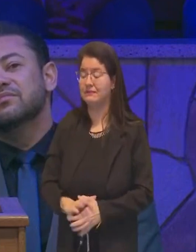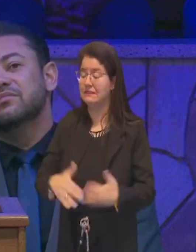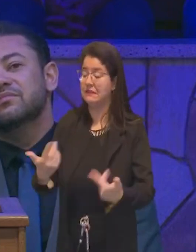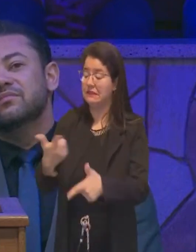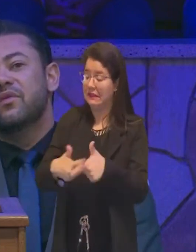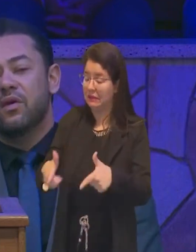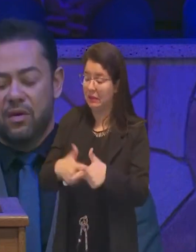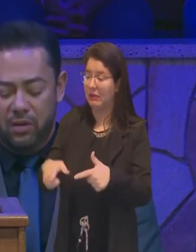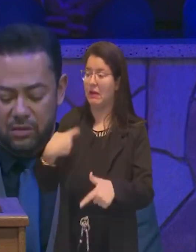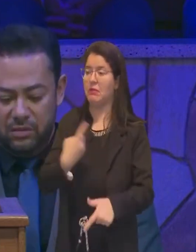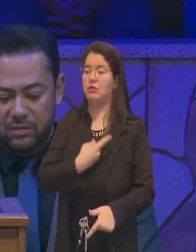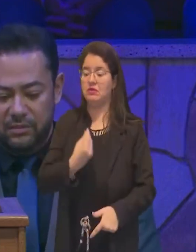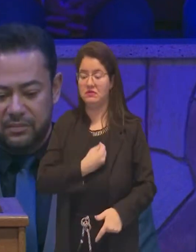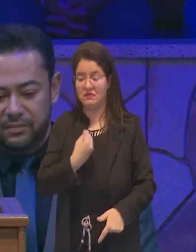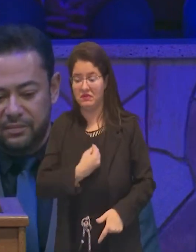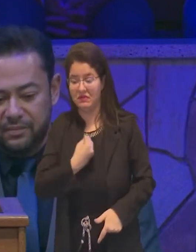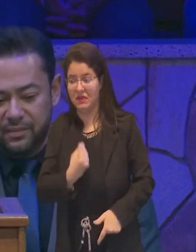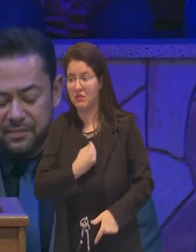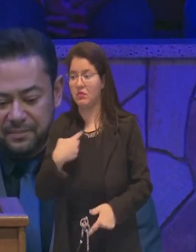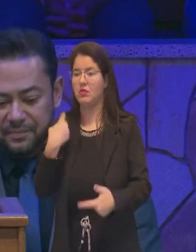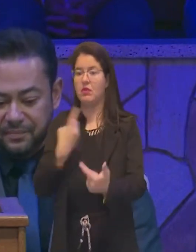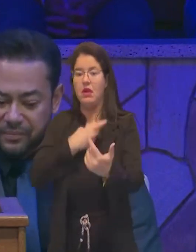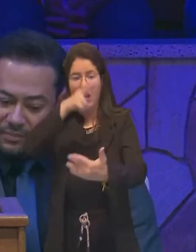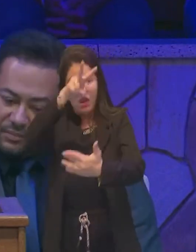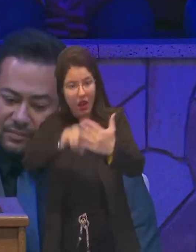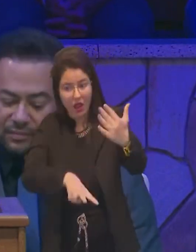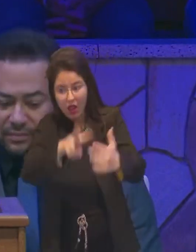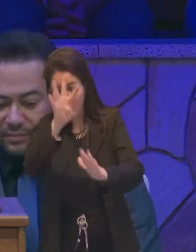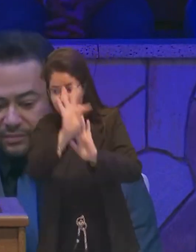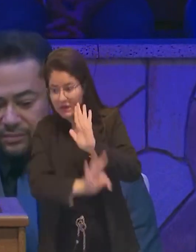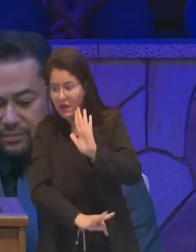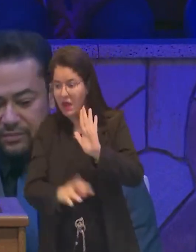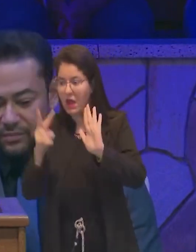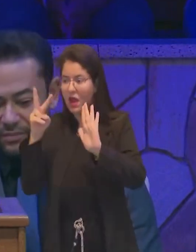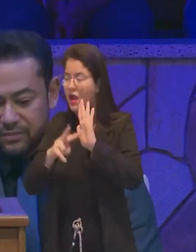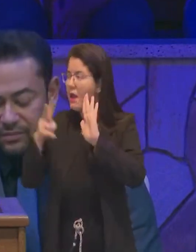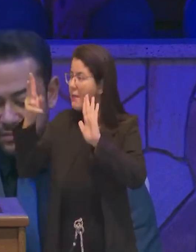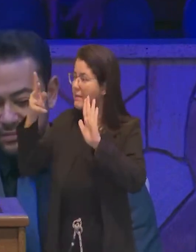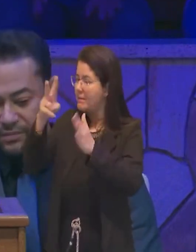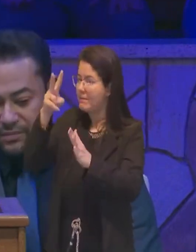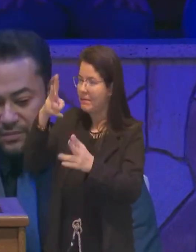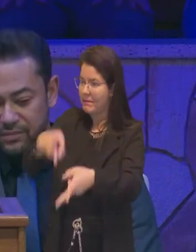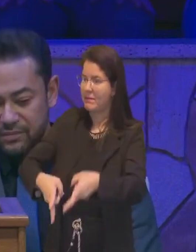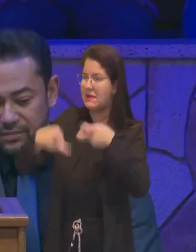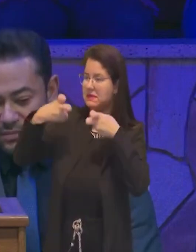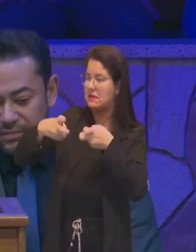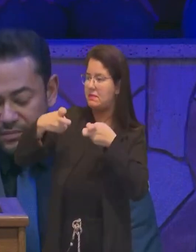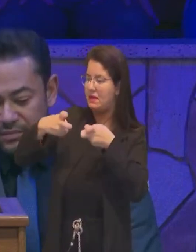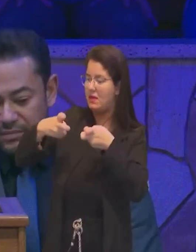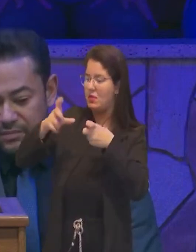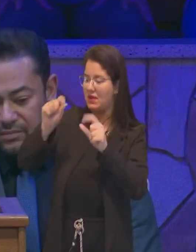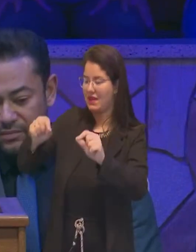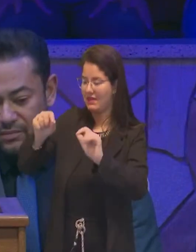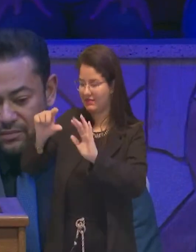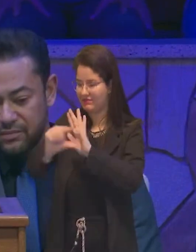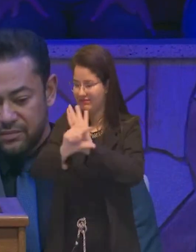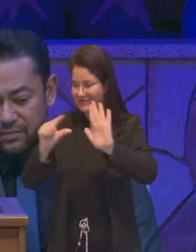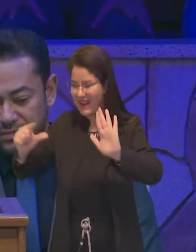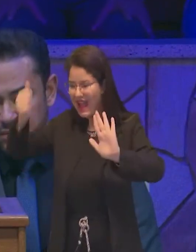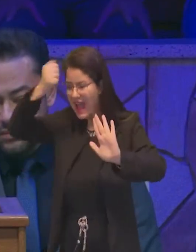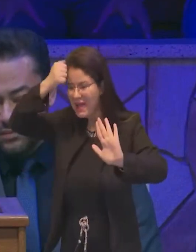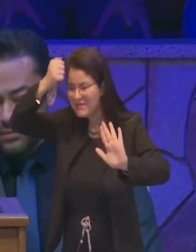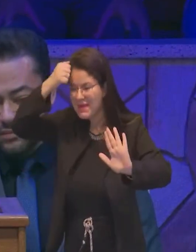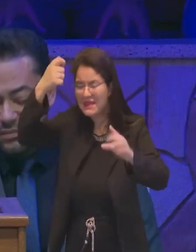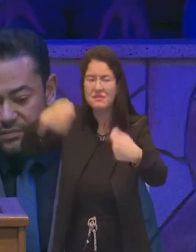dessa forma, ao lermos esse texto e ao vermos o chamado do capítulo 5 de arrepende-se,